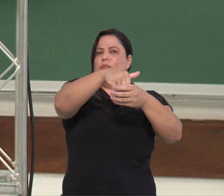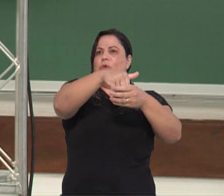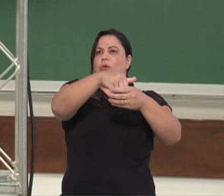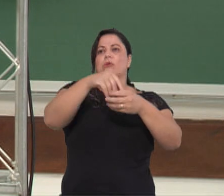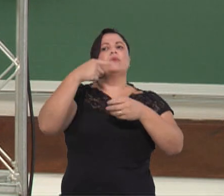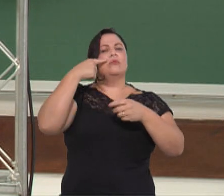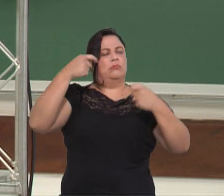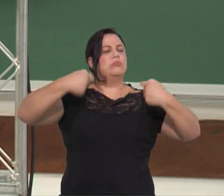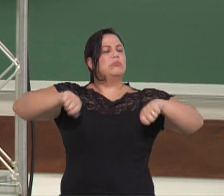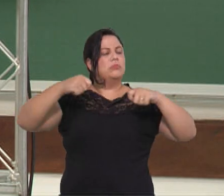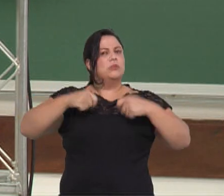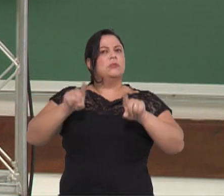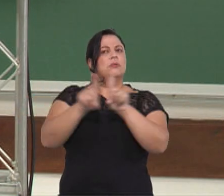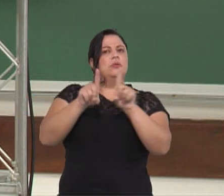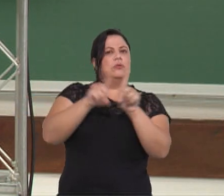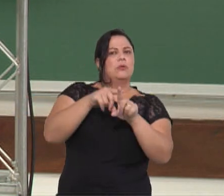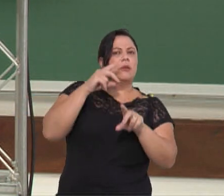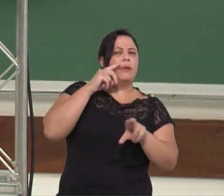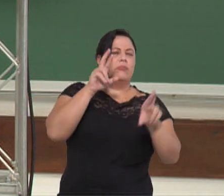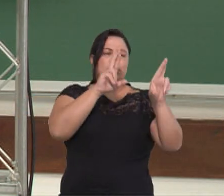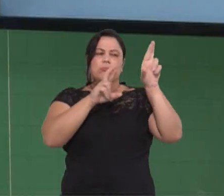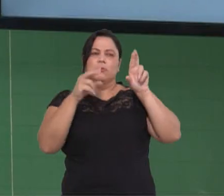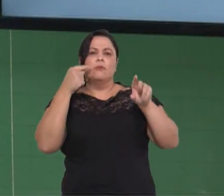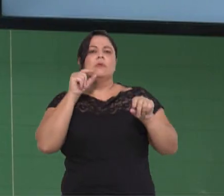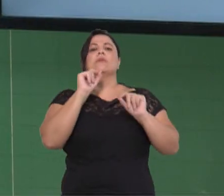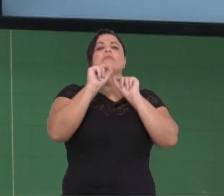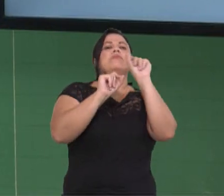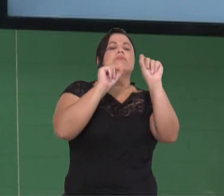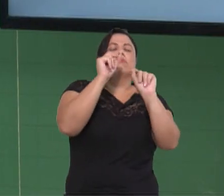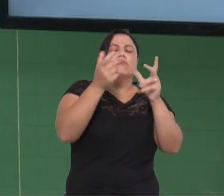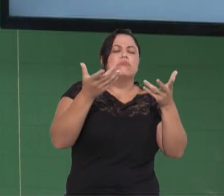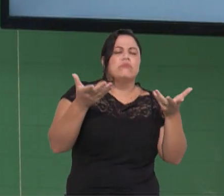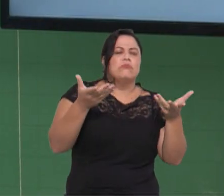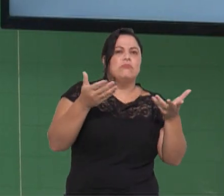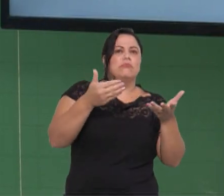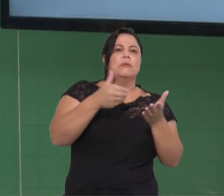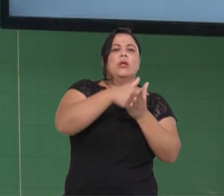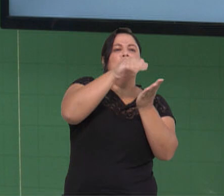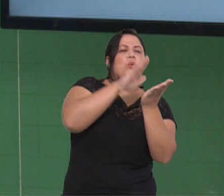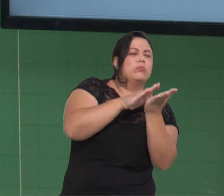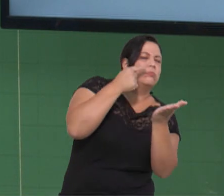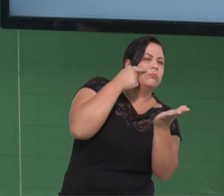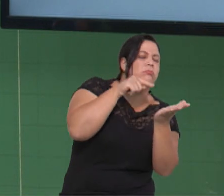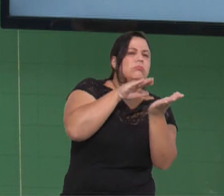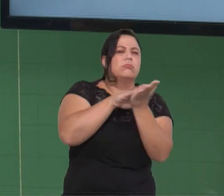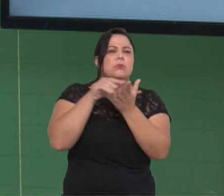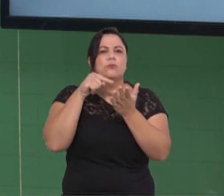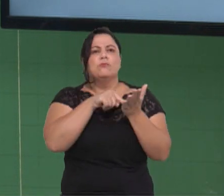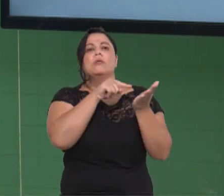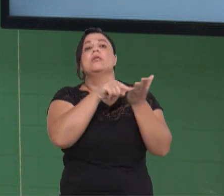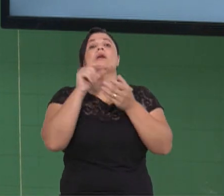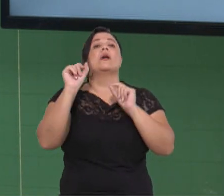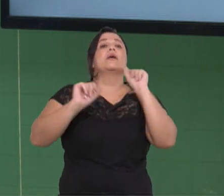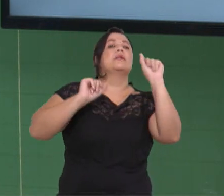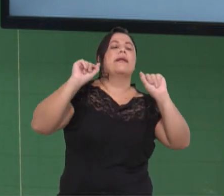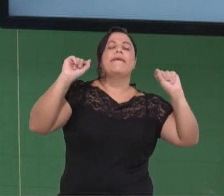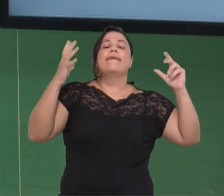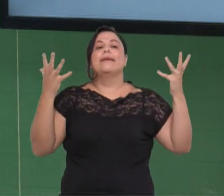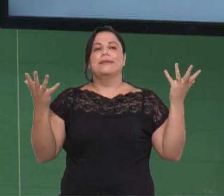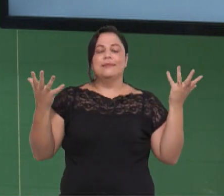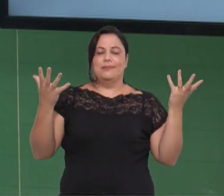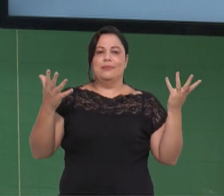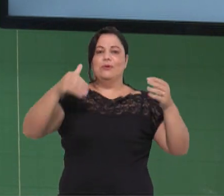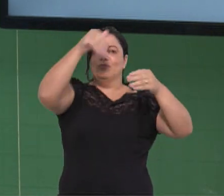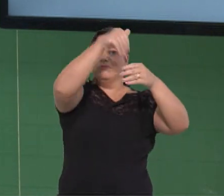acompanhar o meu voto por todo o tempo de gestão daquele candidato qual eu coloquei